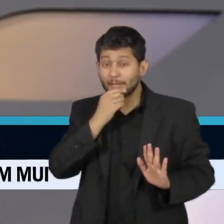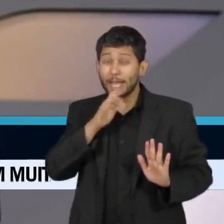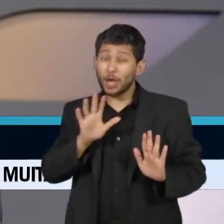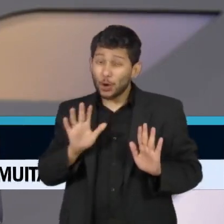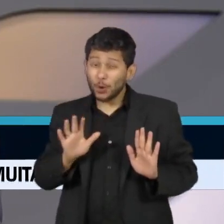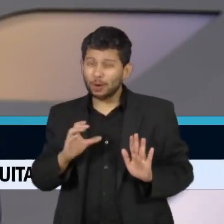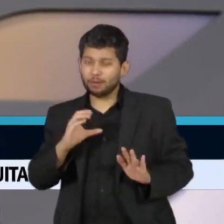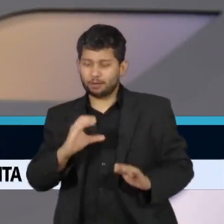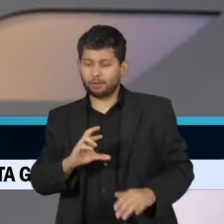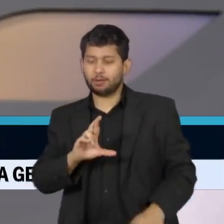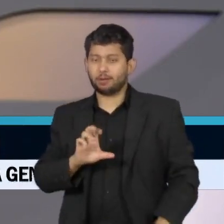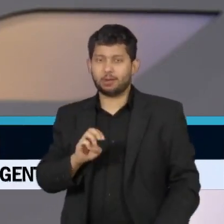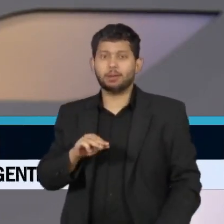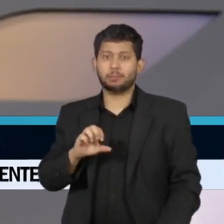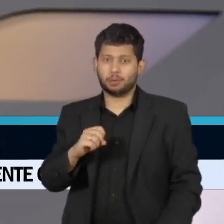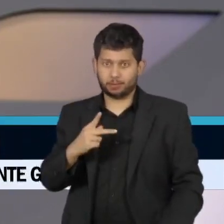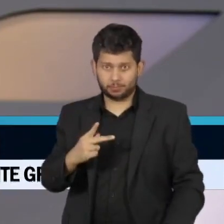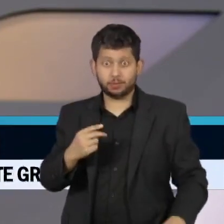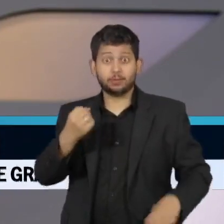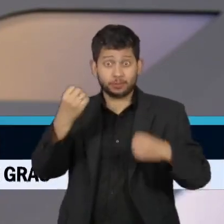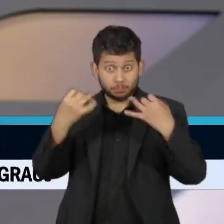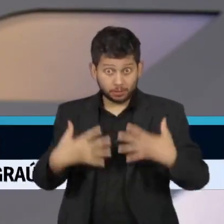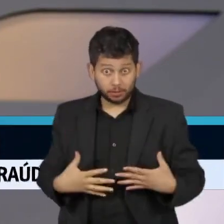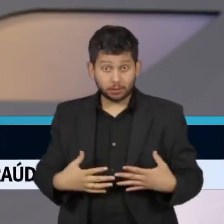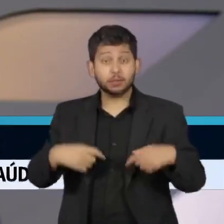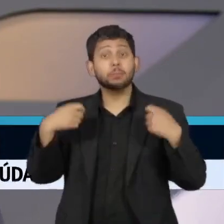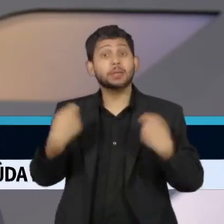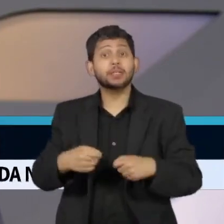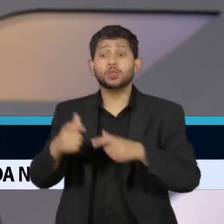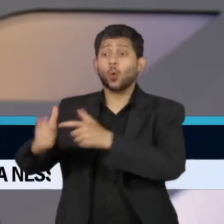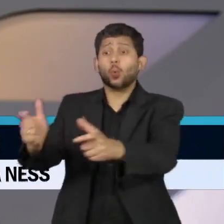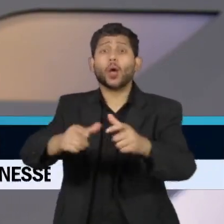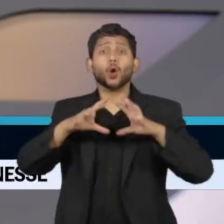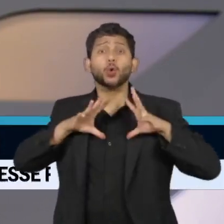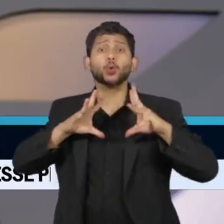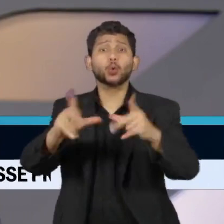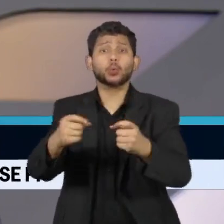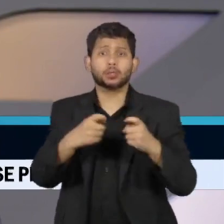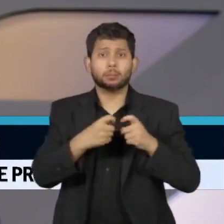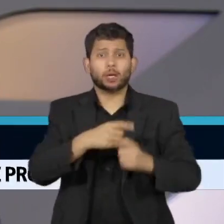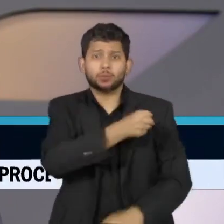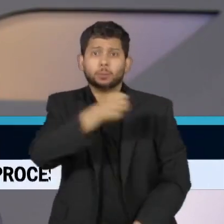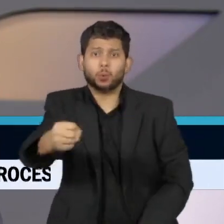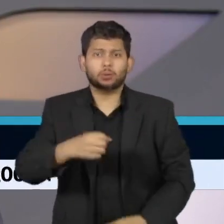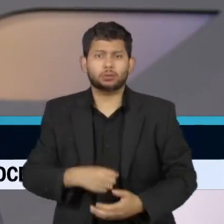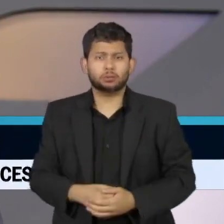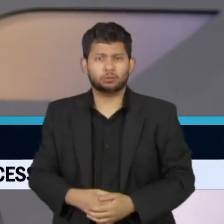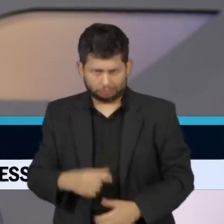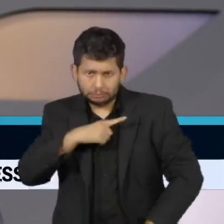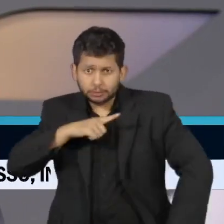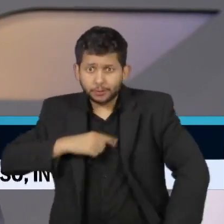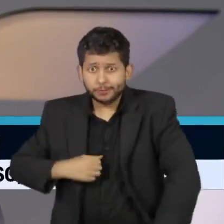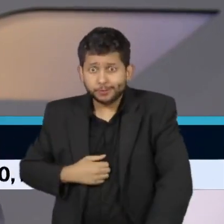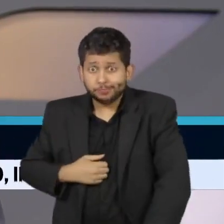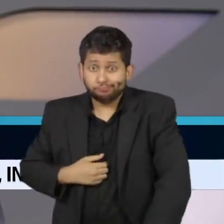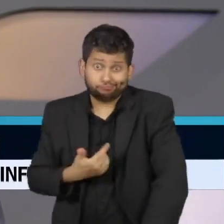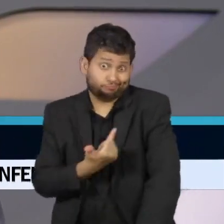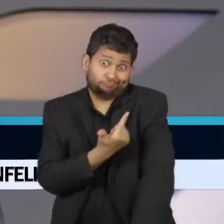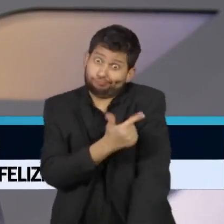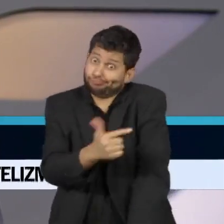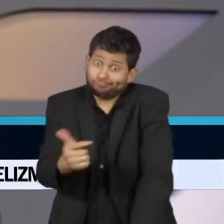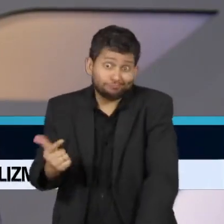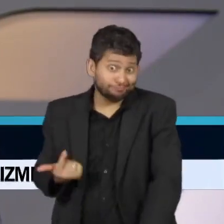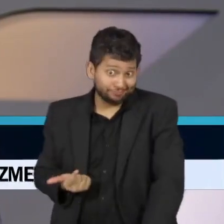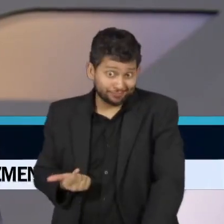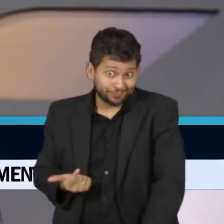o que o CREMESP fala é que tem que ter médico em todo lugar. Não vai ter. Não vai ter porque existe uma